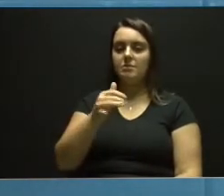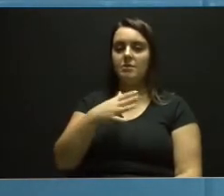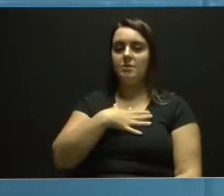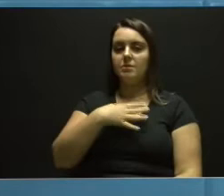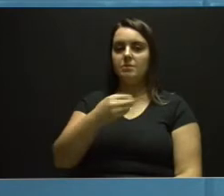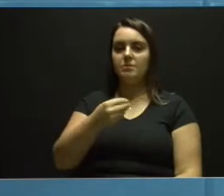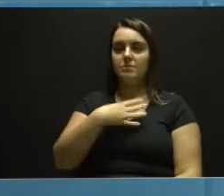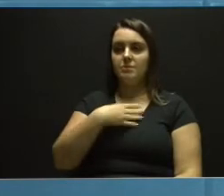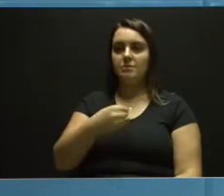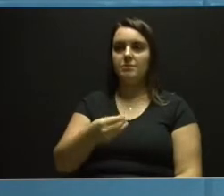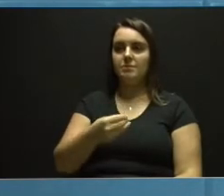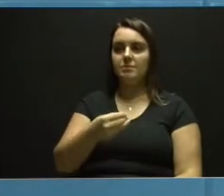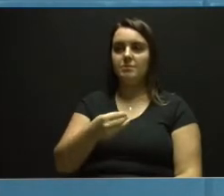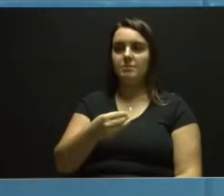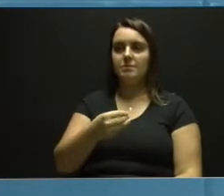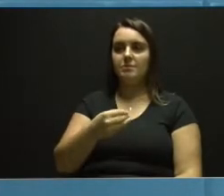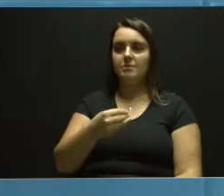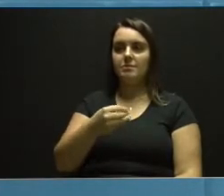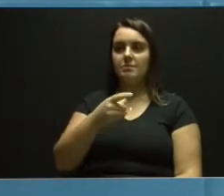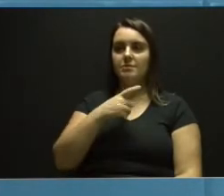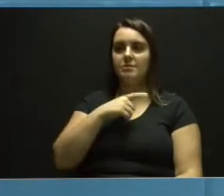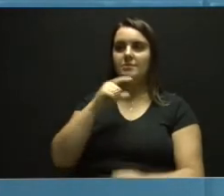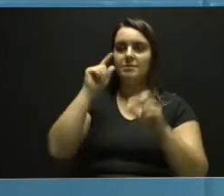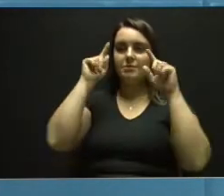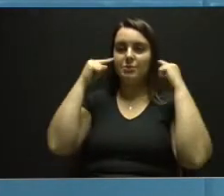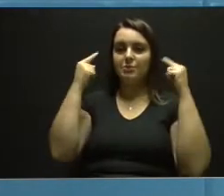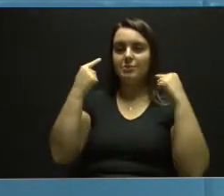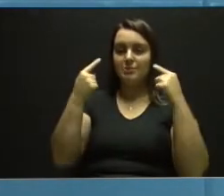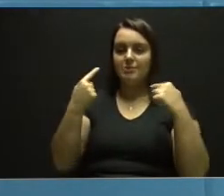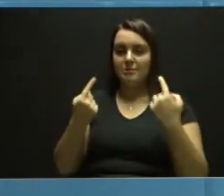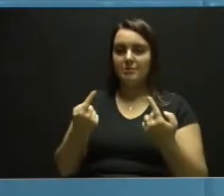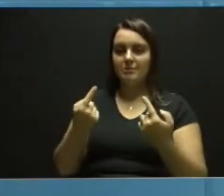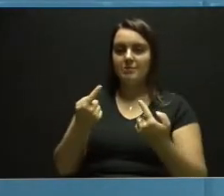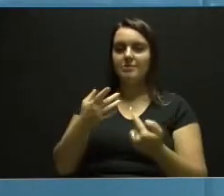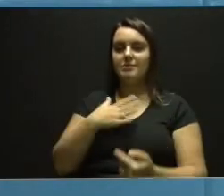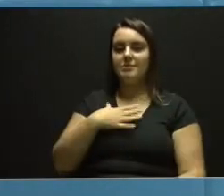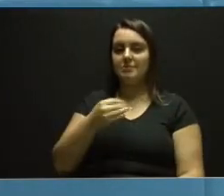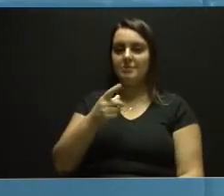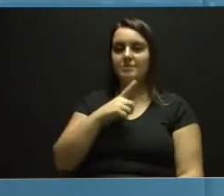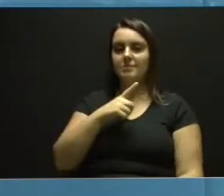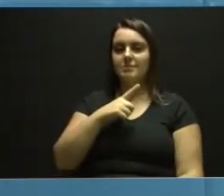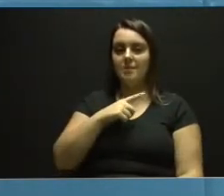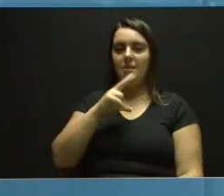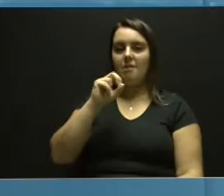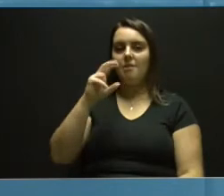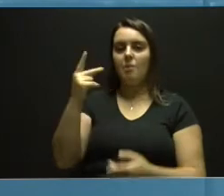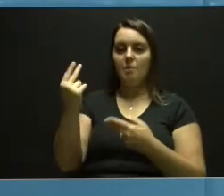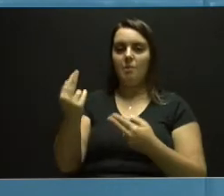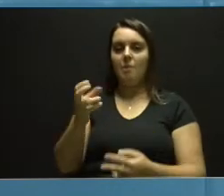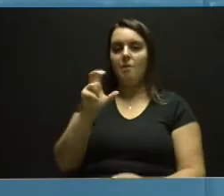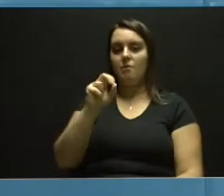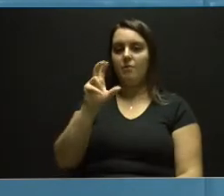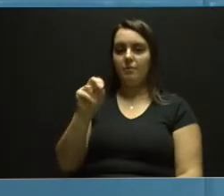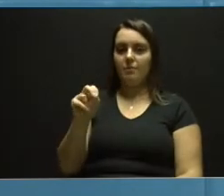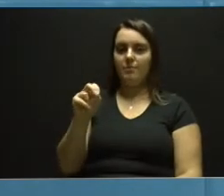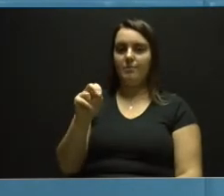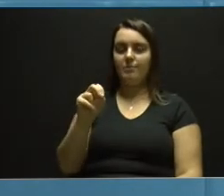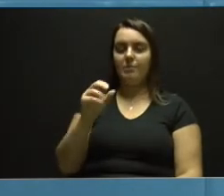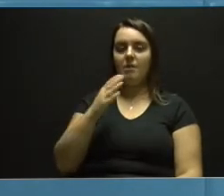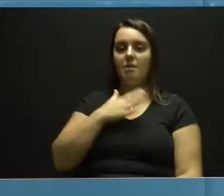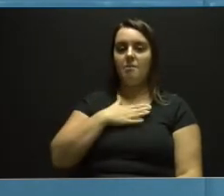cabelo tognoni minha filha tem um cabelo tenho em minha vó era